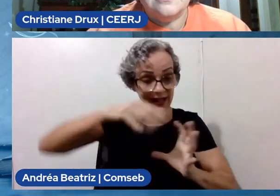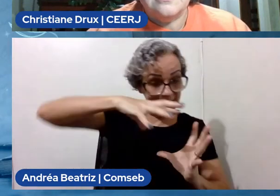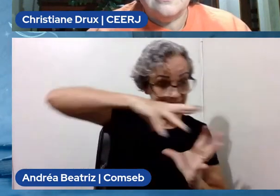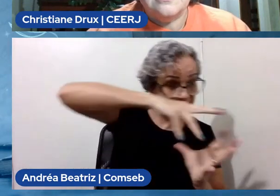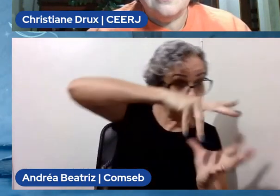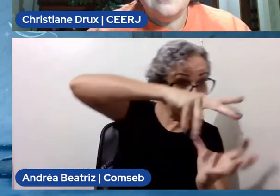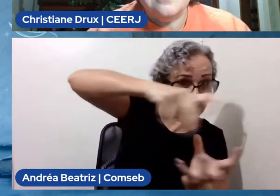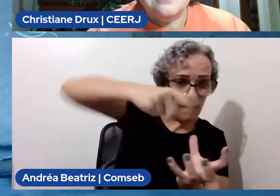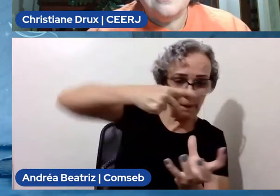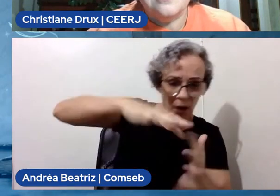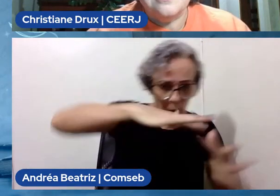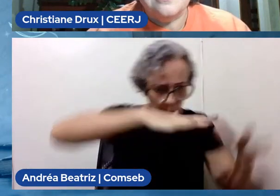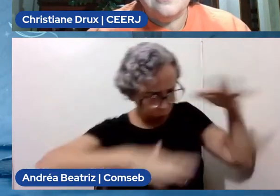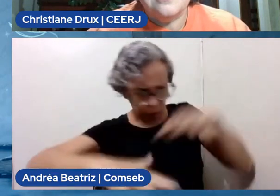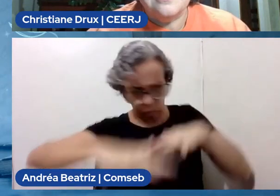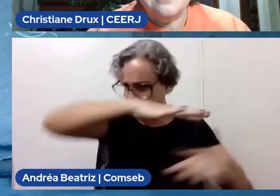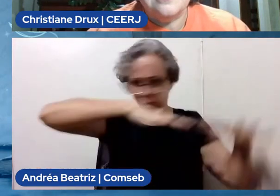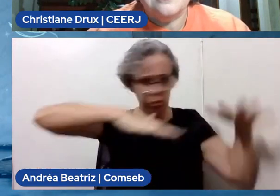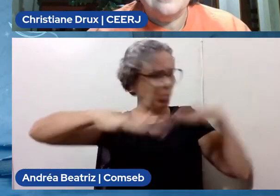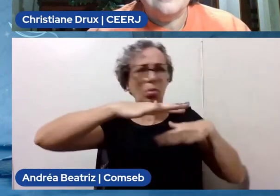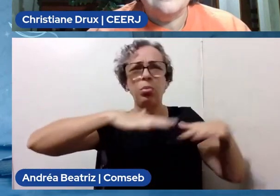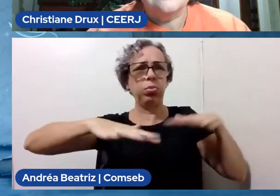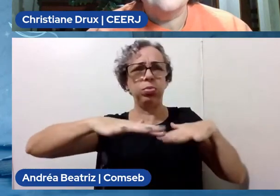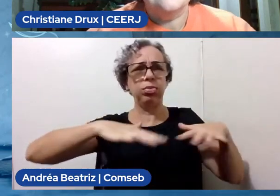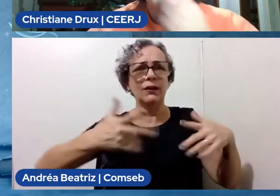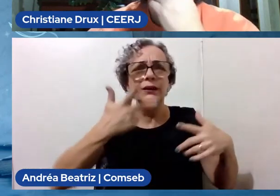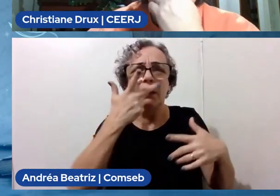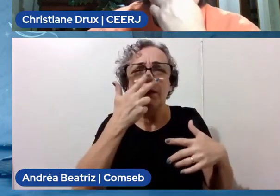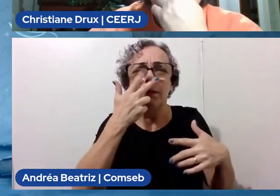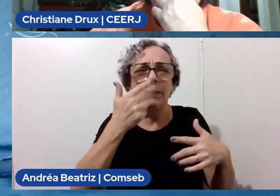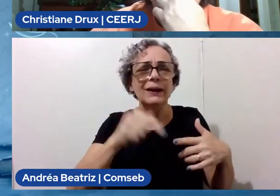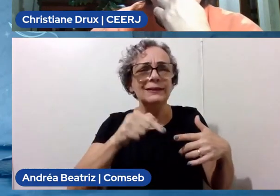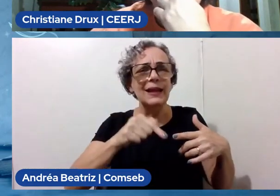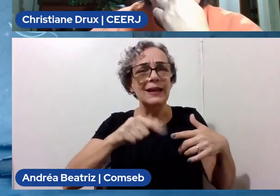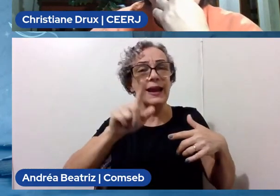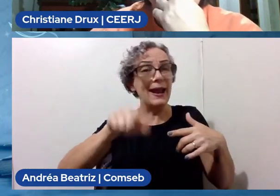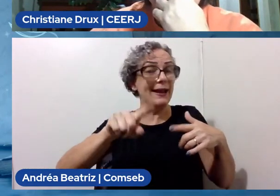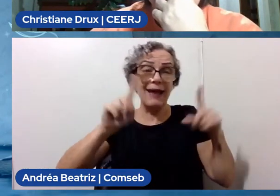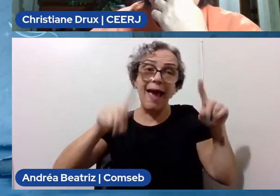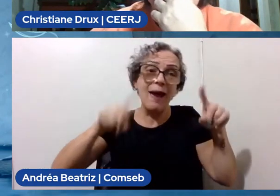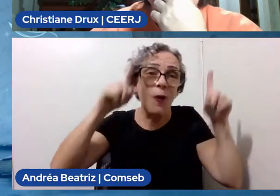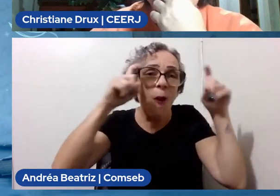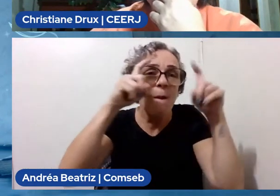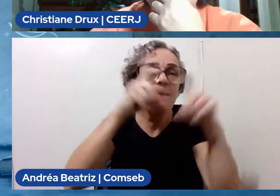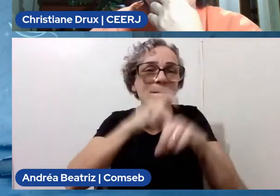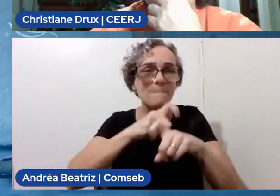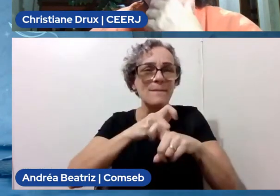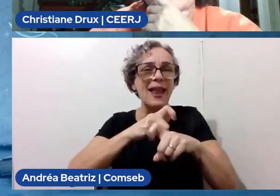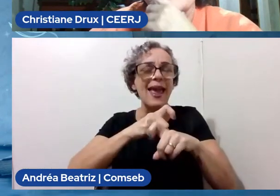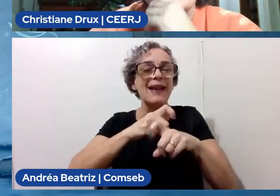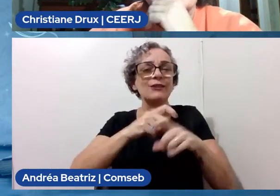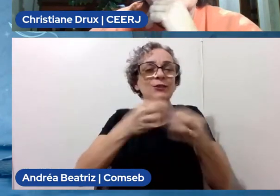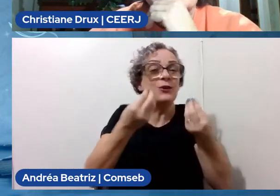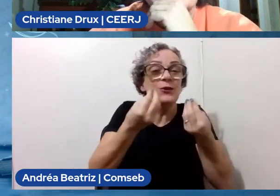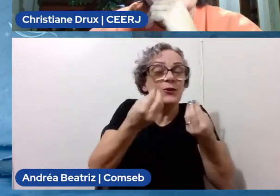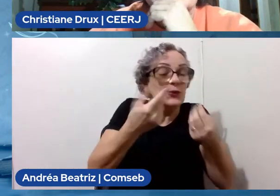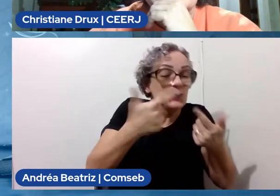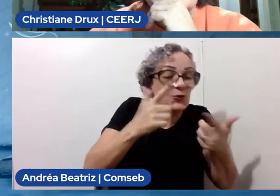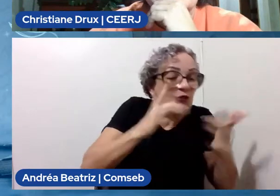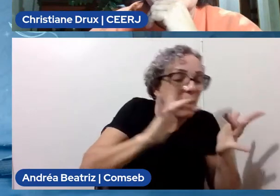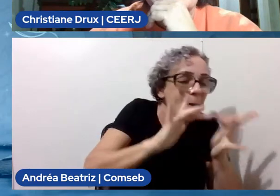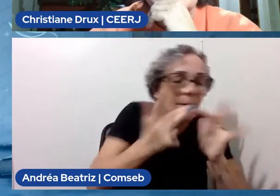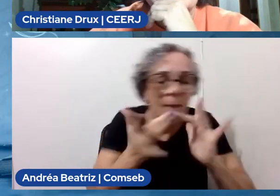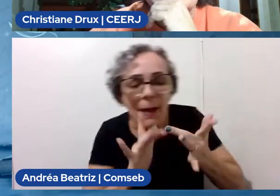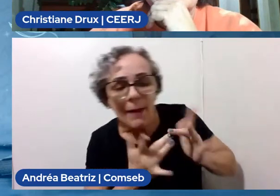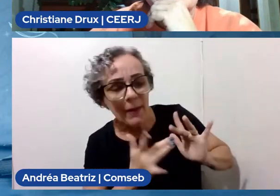pudesse entender, né, como é esse movimento complexo e articulado entre a formação da Terra e os seres